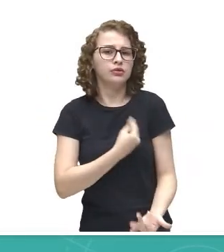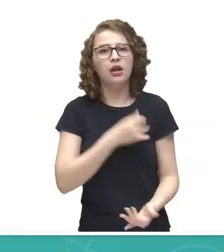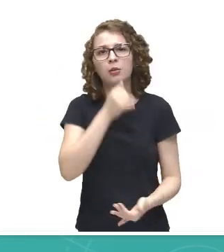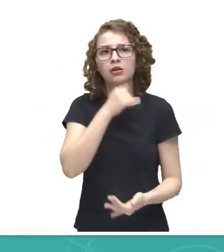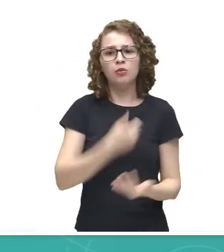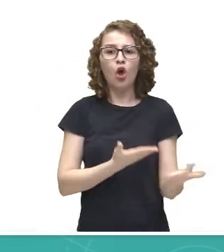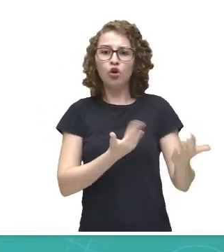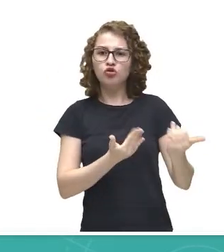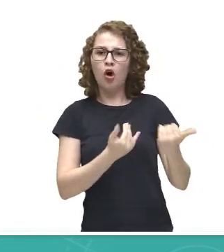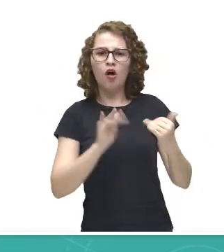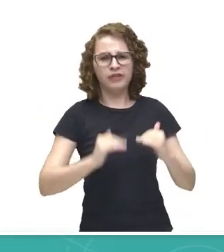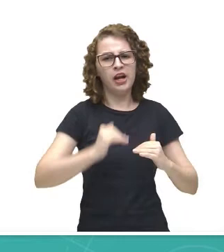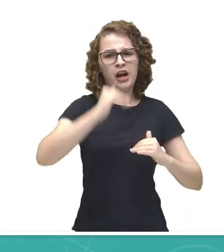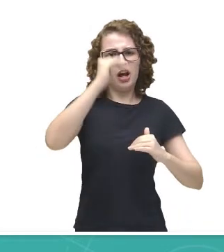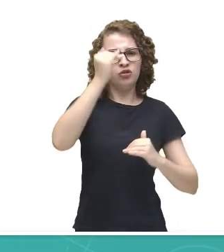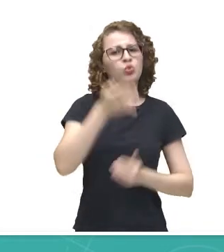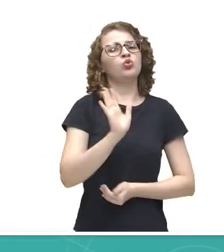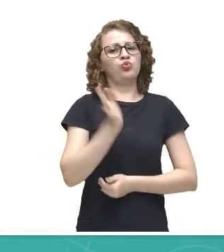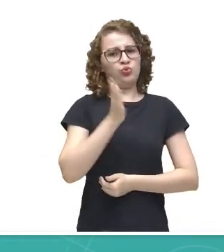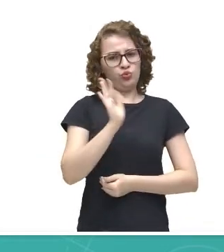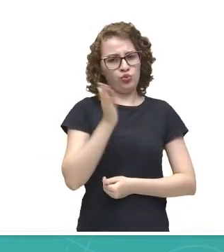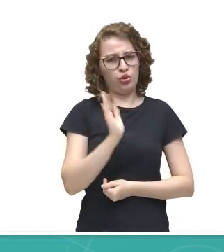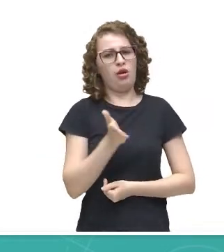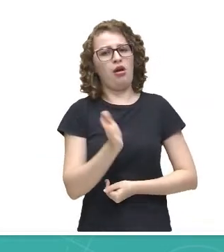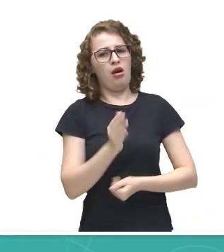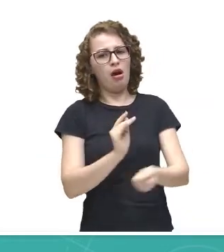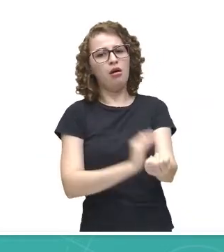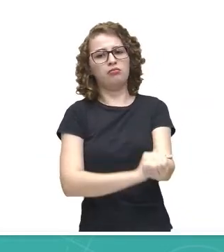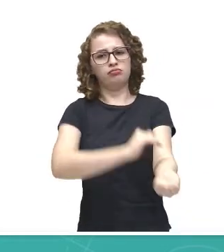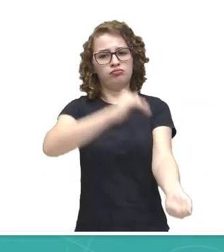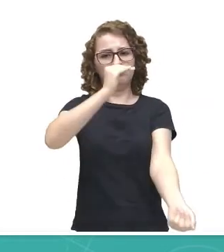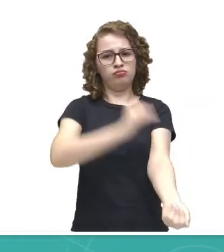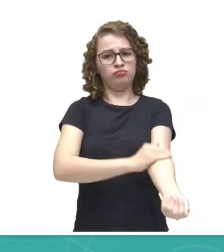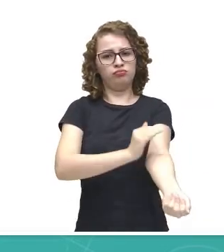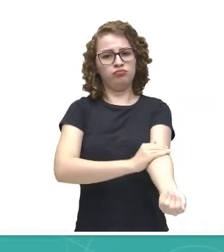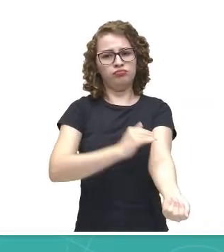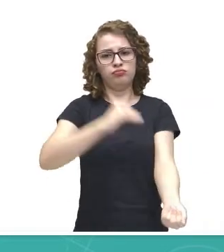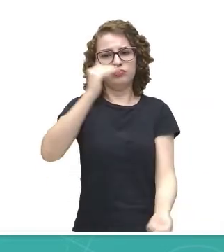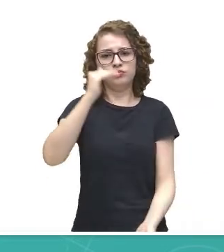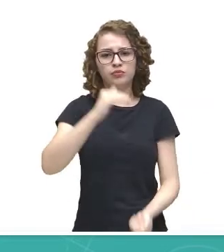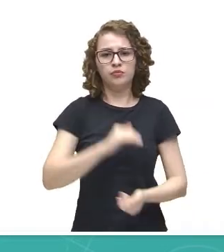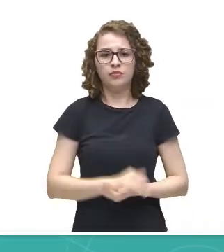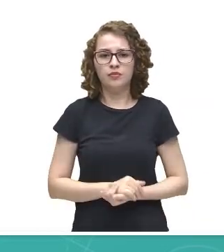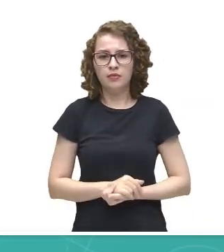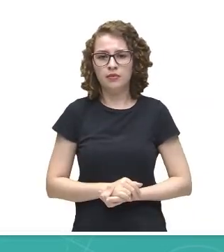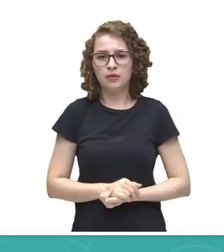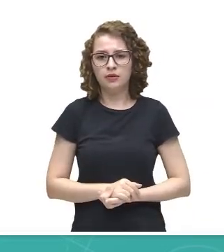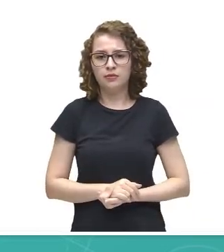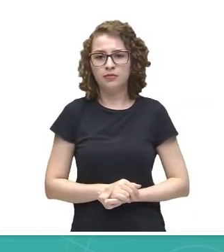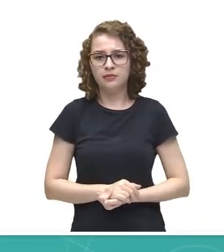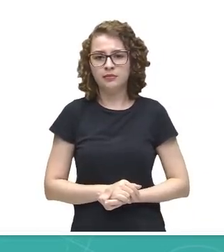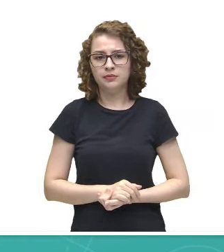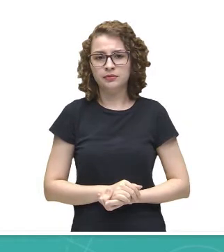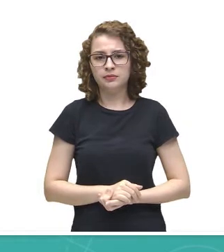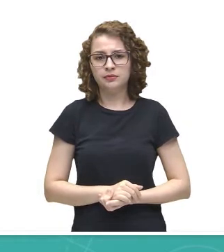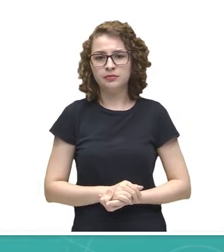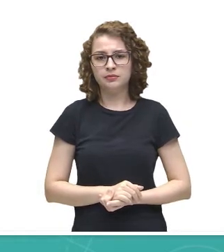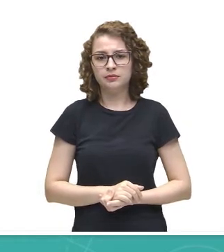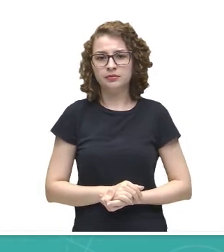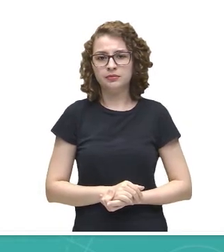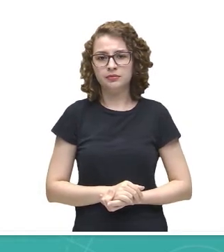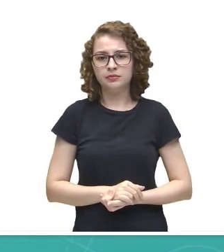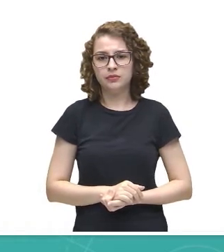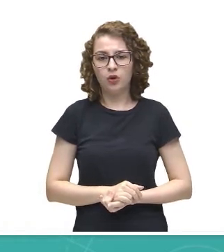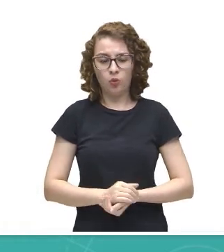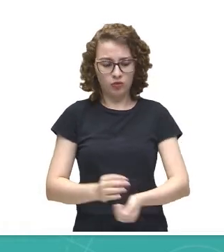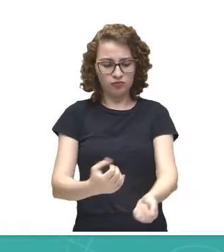adolescentes, muitos adultos já têm essa doença, que é o quê? Que é chamada de pressão alta também. Quando o